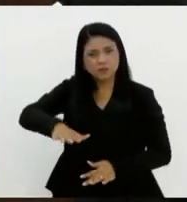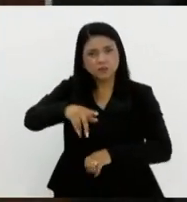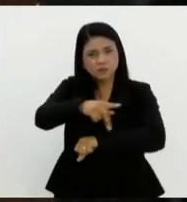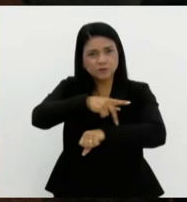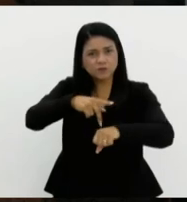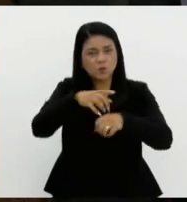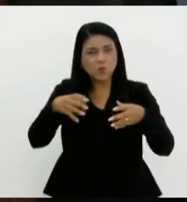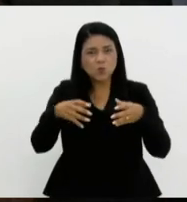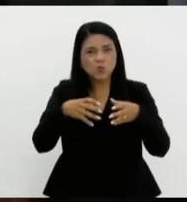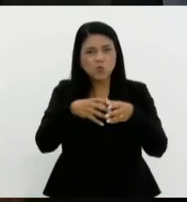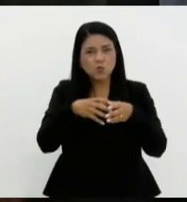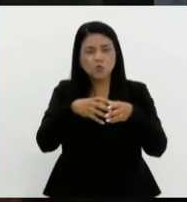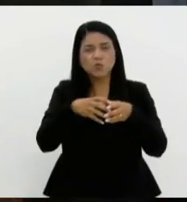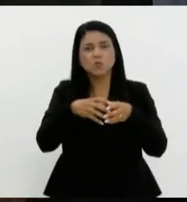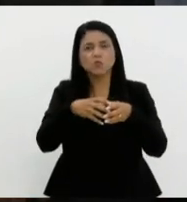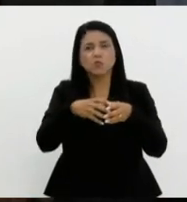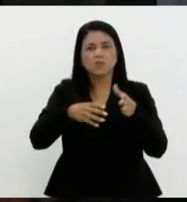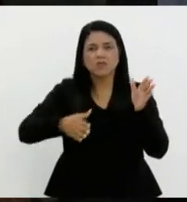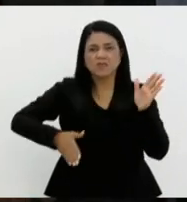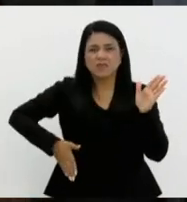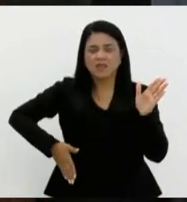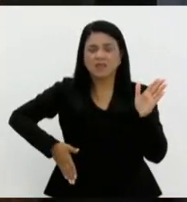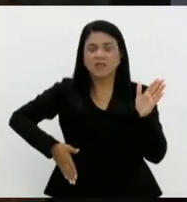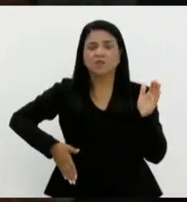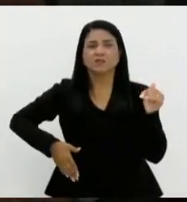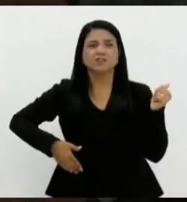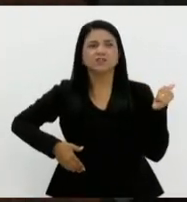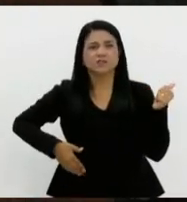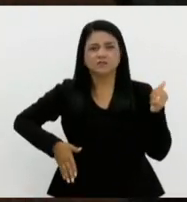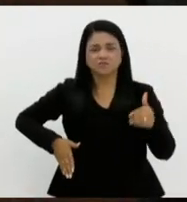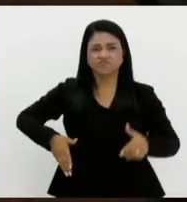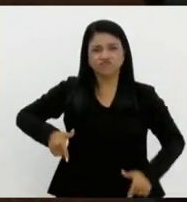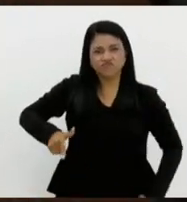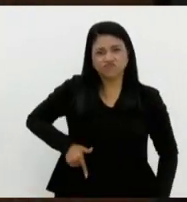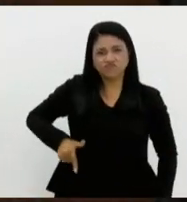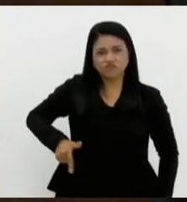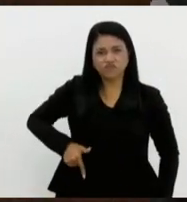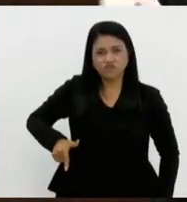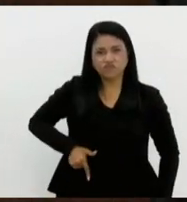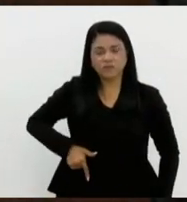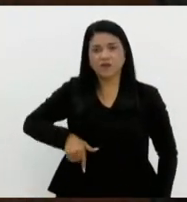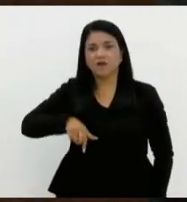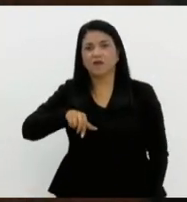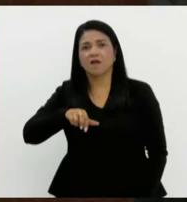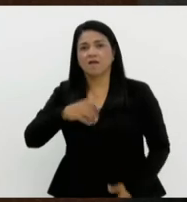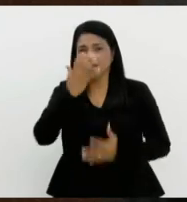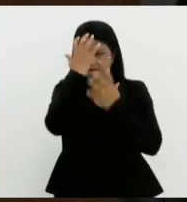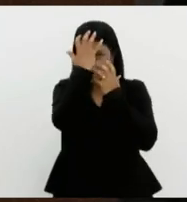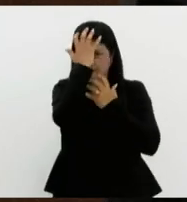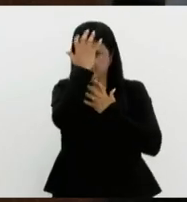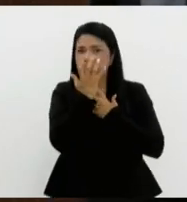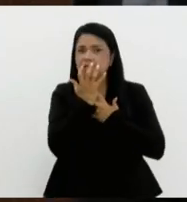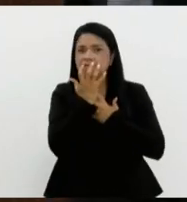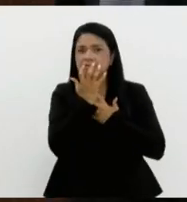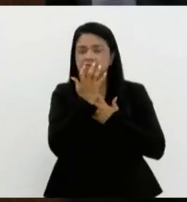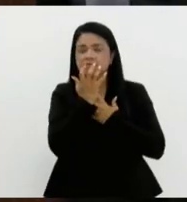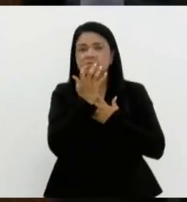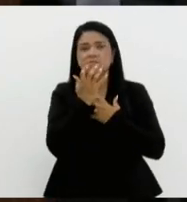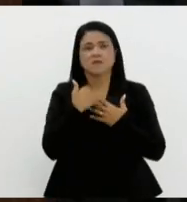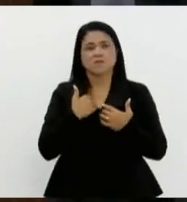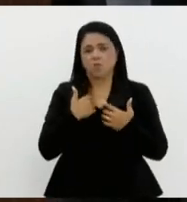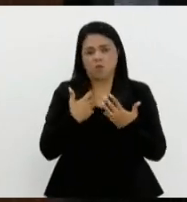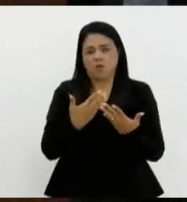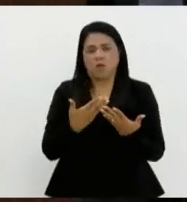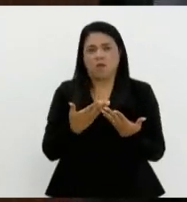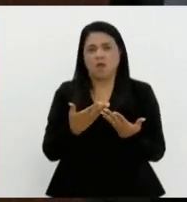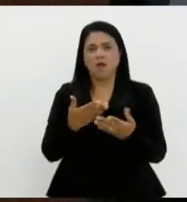de terrorista Hamas. Não somos a favor de guerra nem de morte de